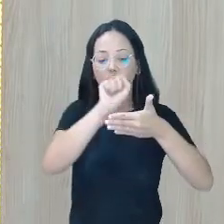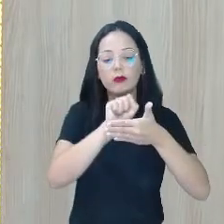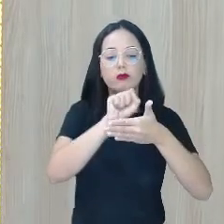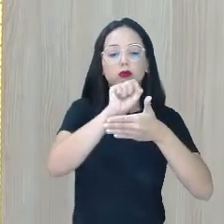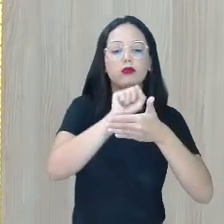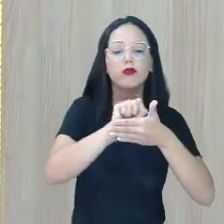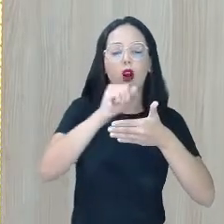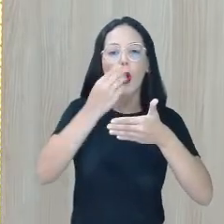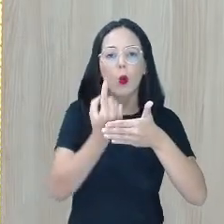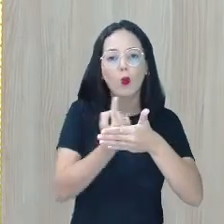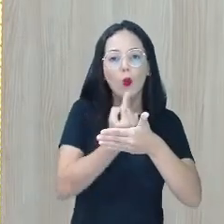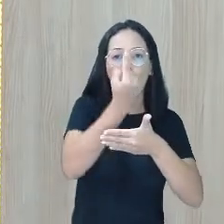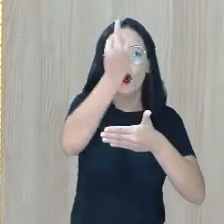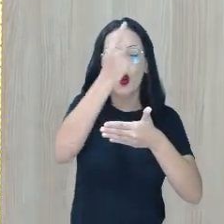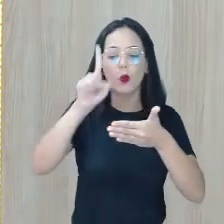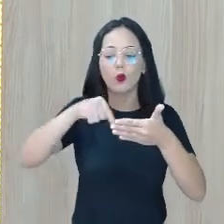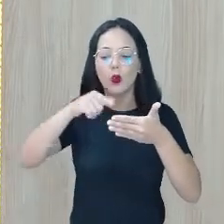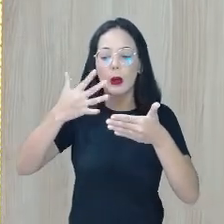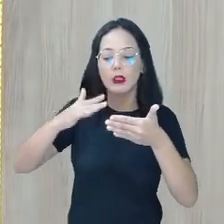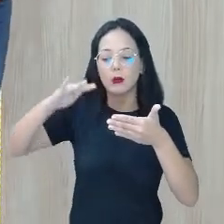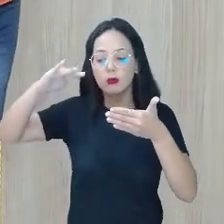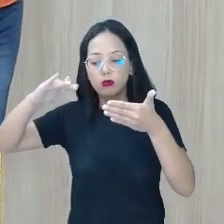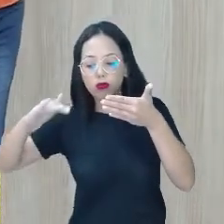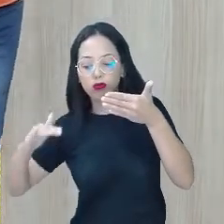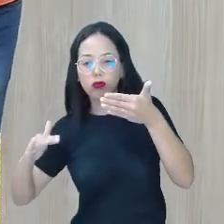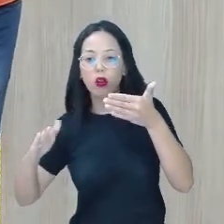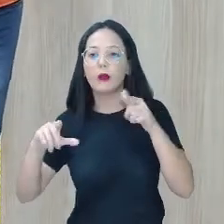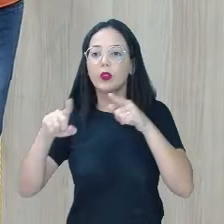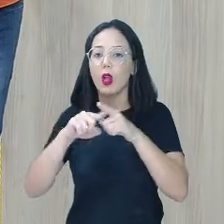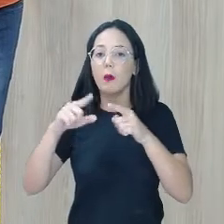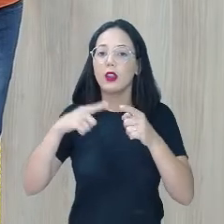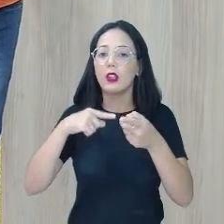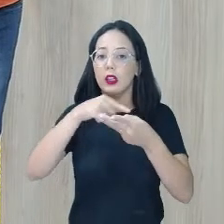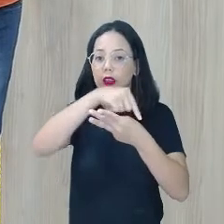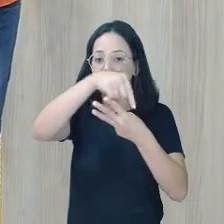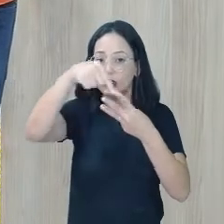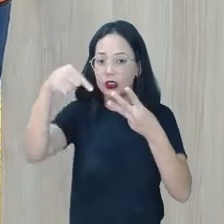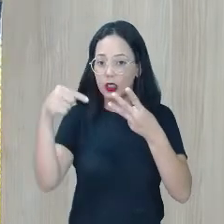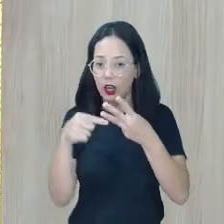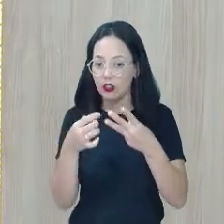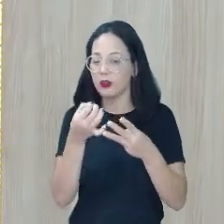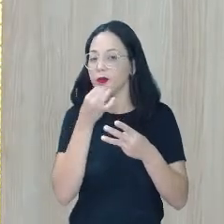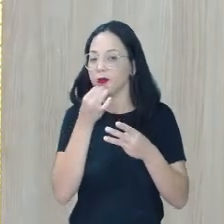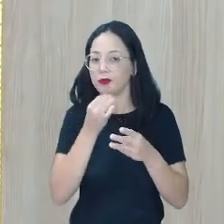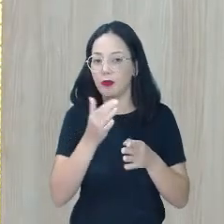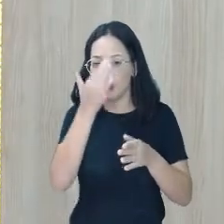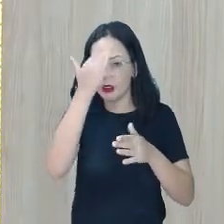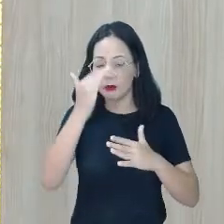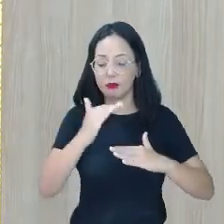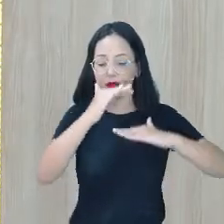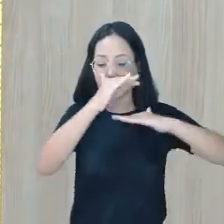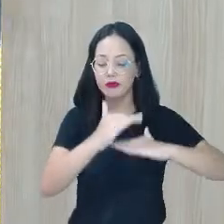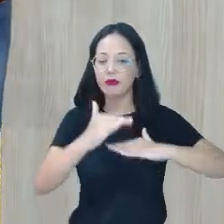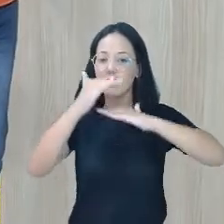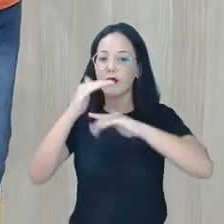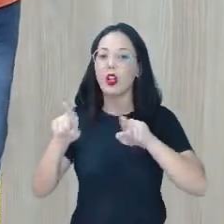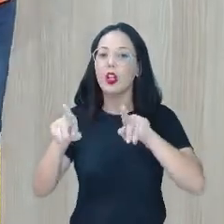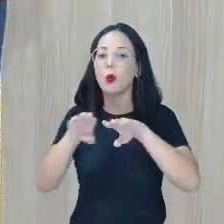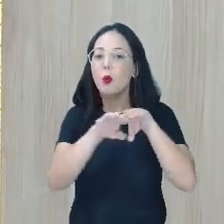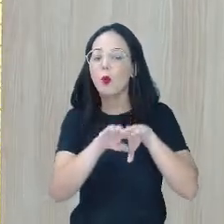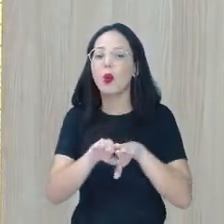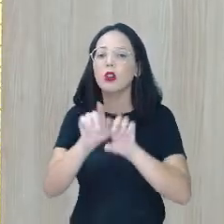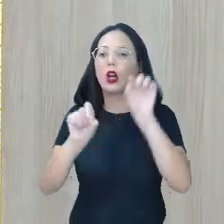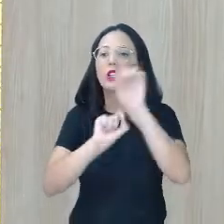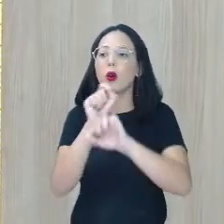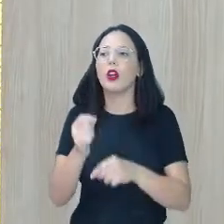alto, um mediano e um baixinho. Aí você tem 3 caixotes, né? Então a igualdade seria você dar um caixote,